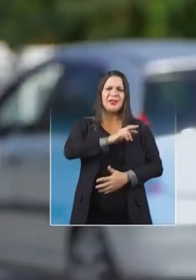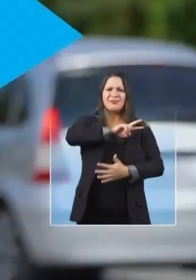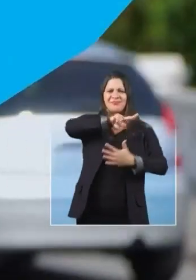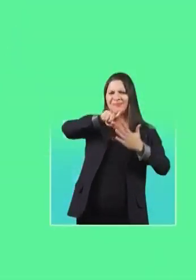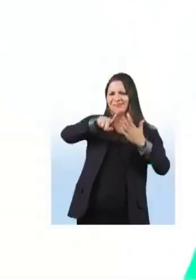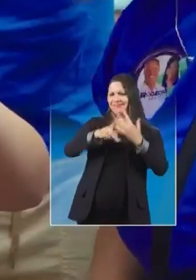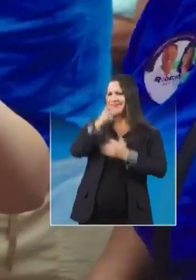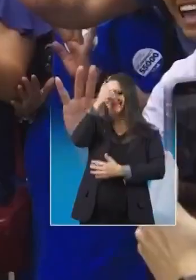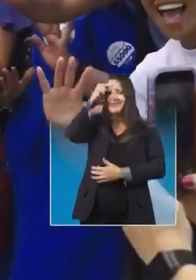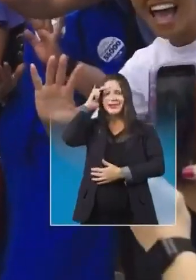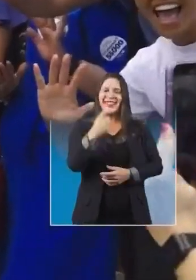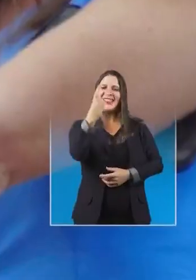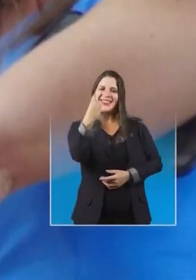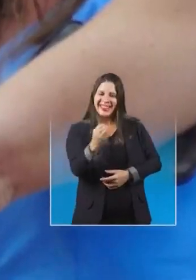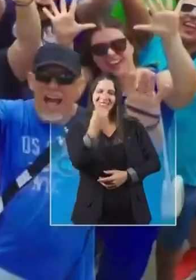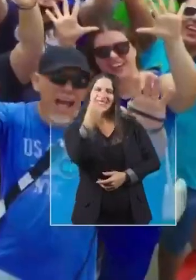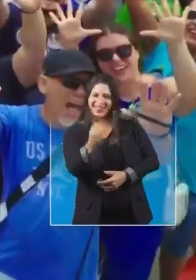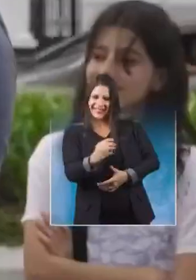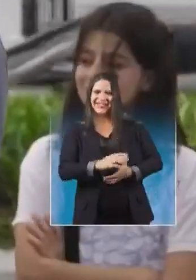muita gente.